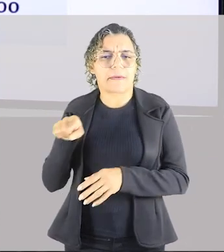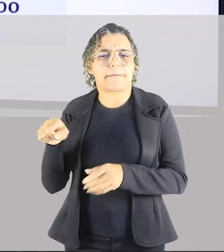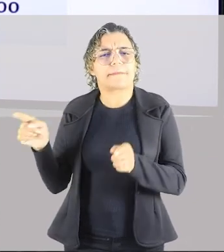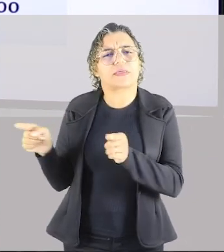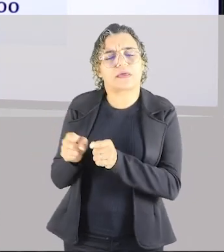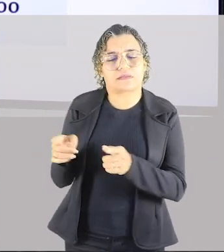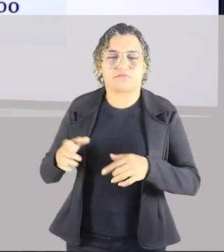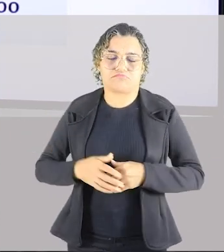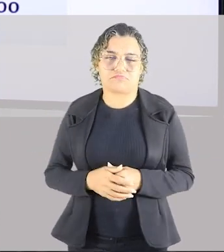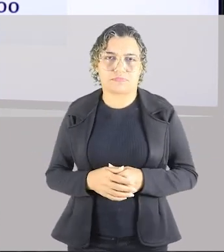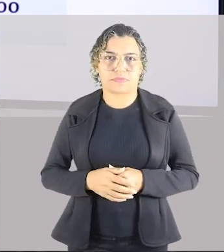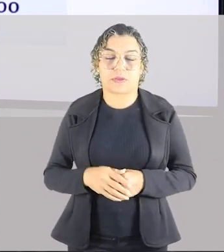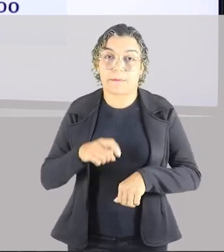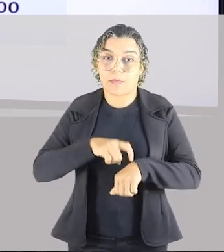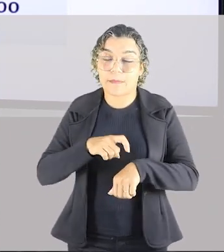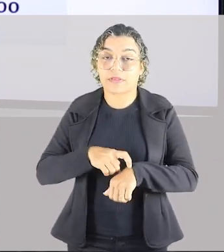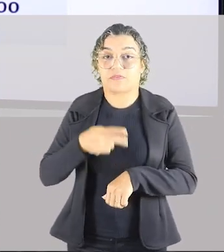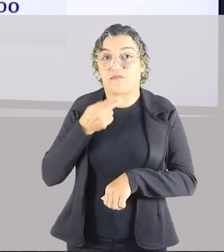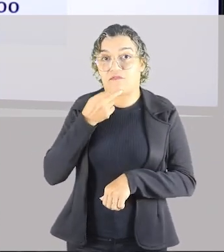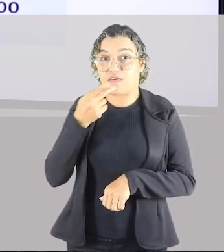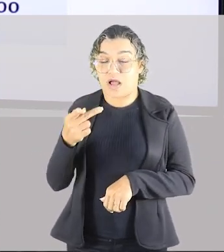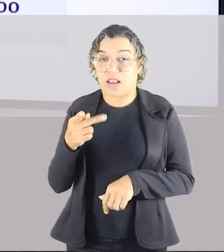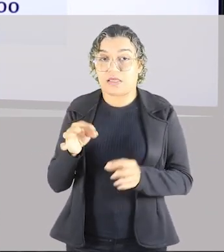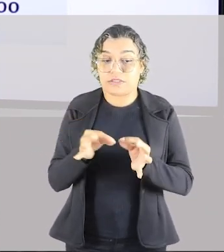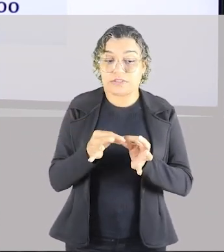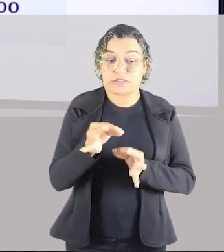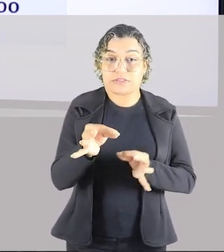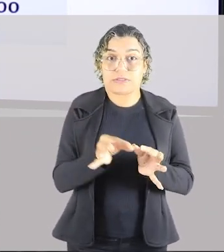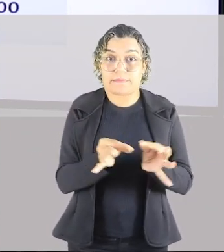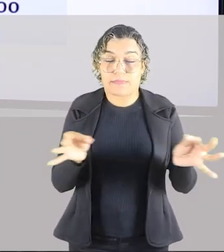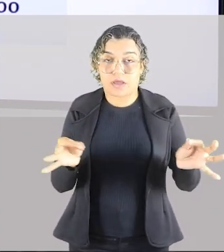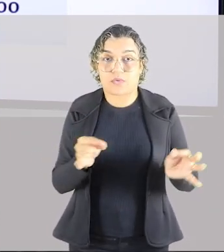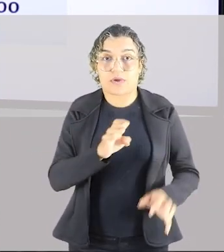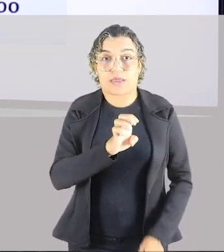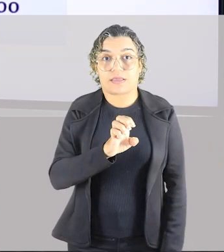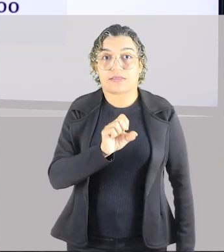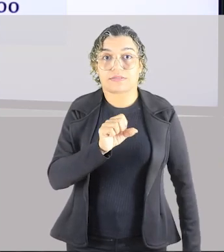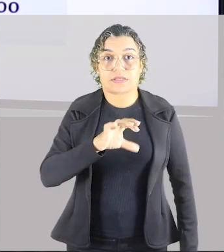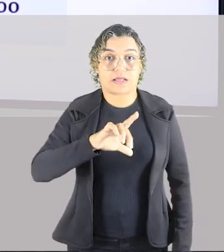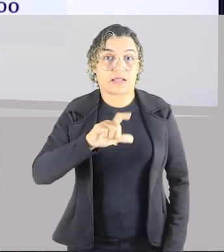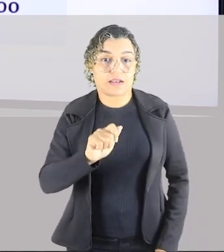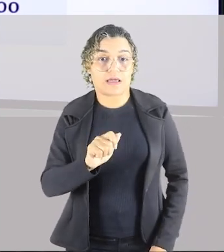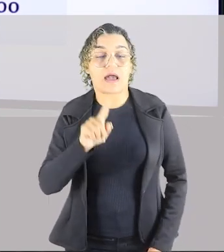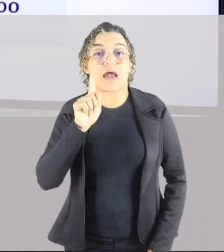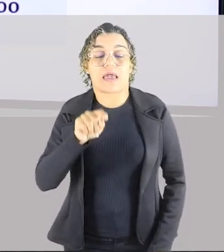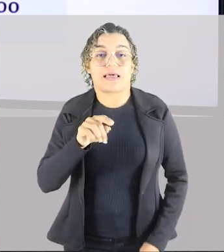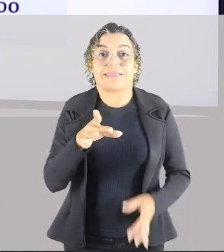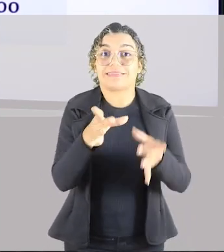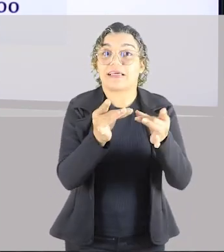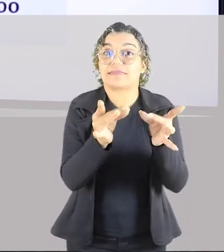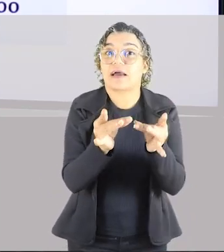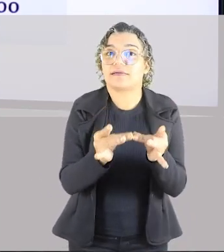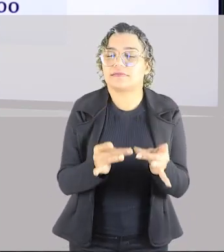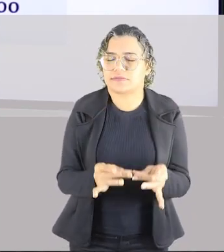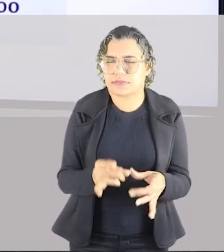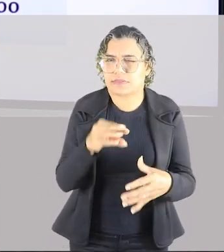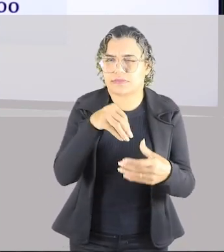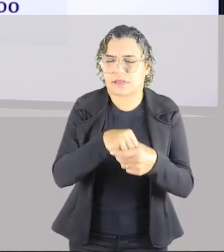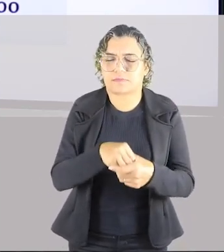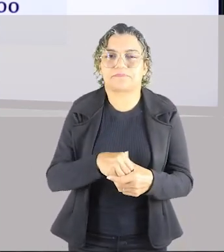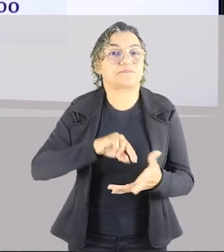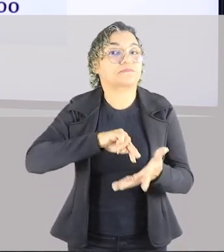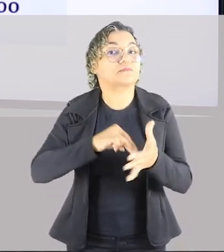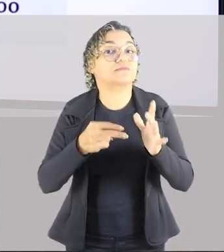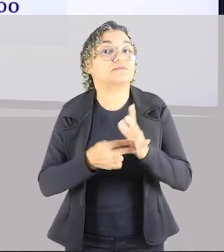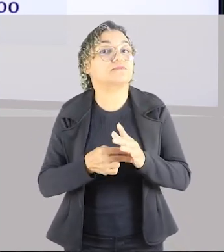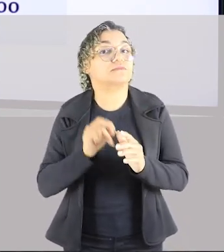estudante. Quando eu falo de tamanho de escala, eu levo em conta quantidade de detalhes. Significa